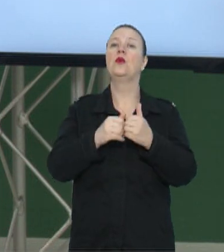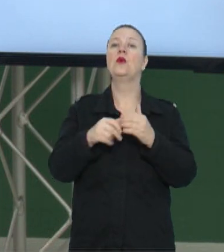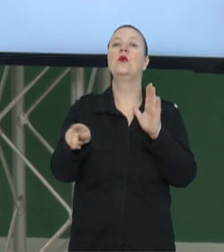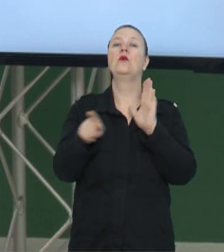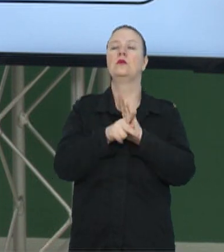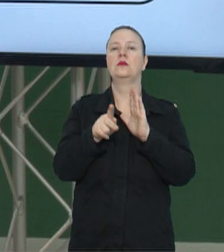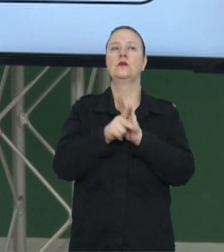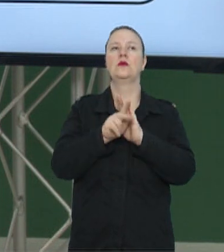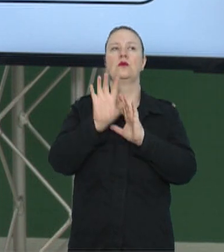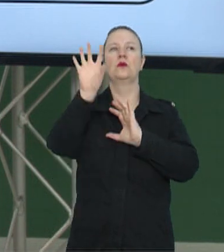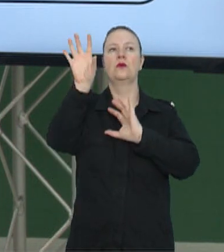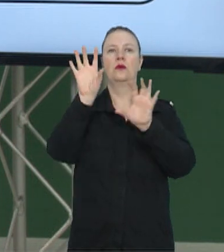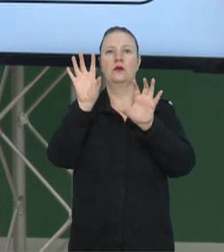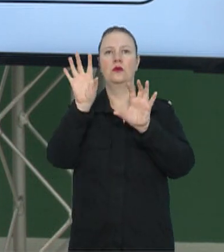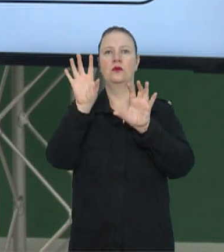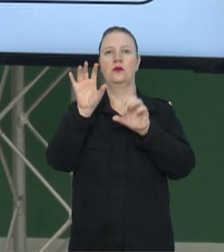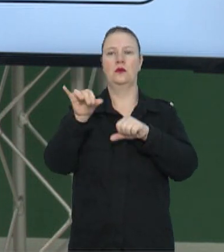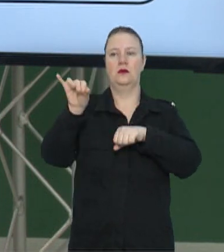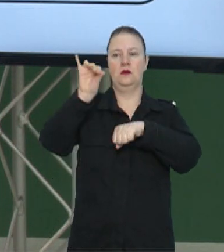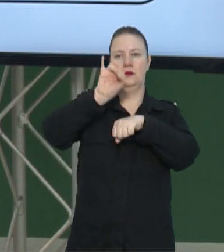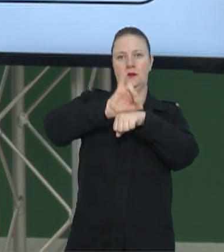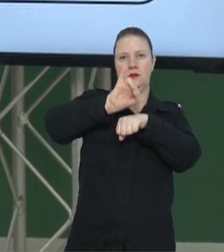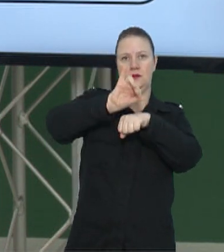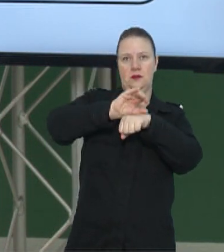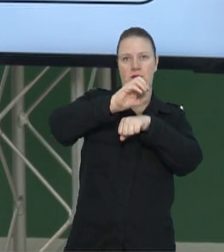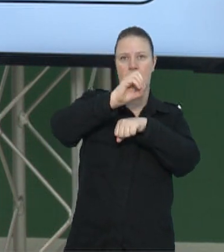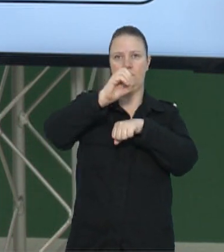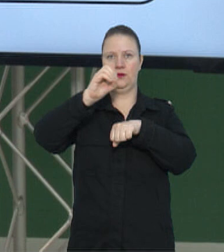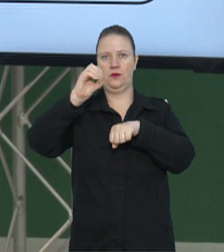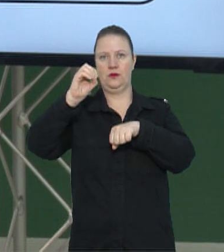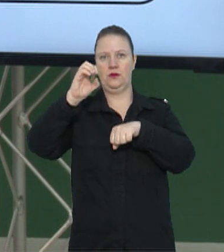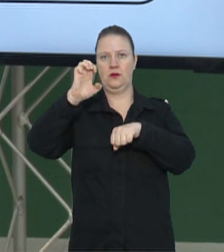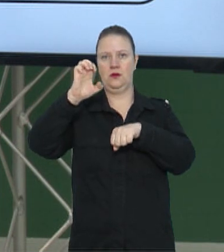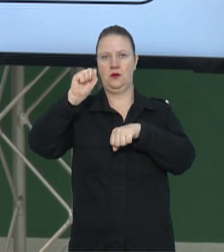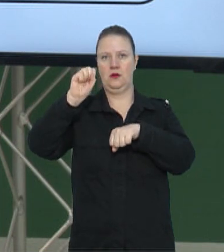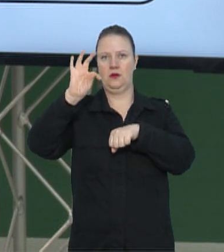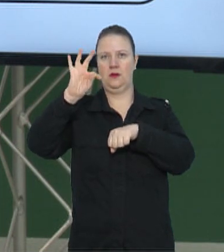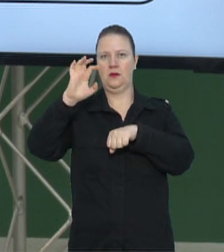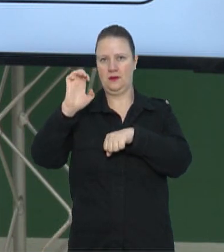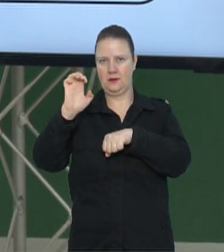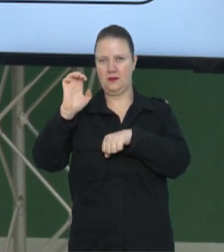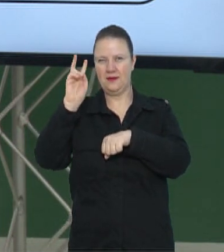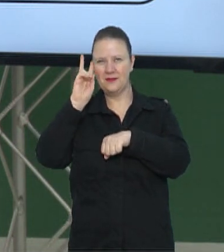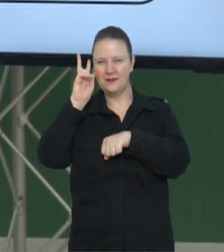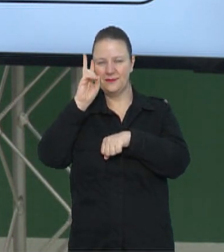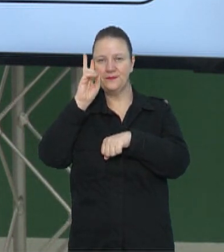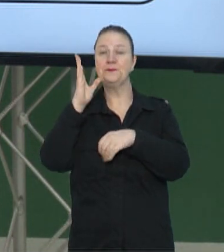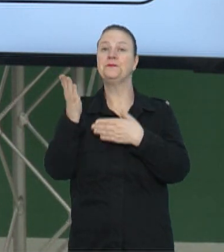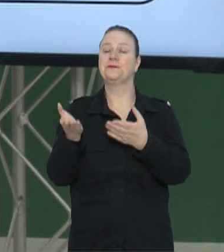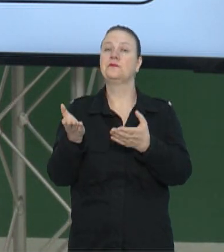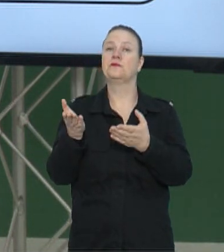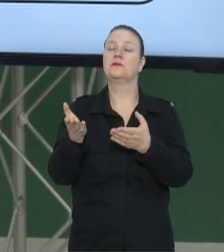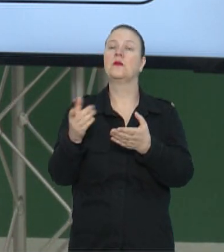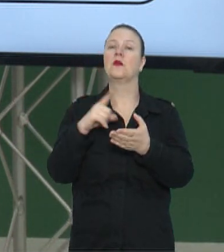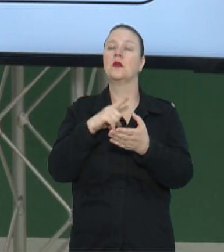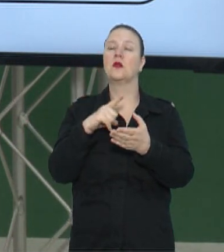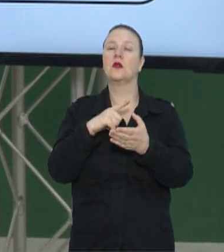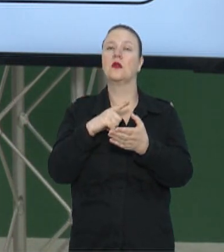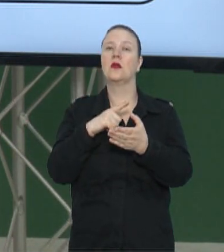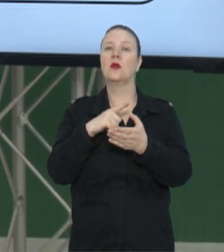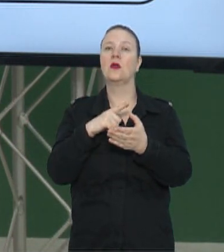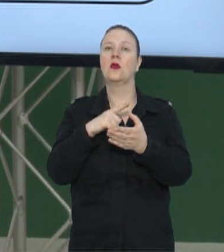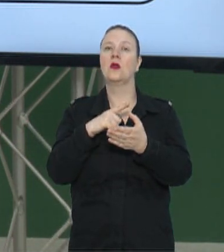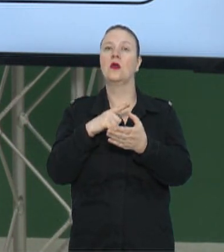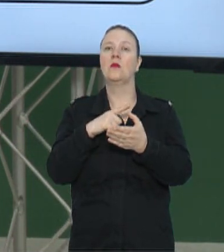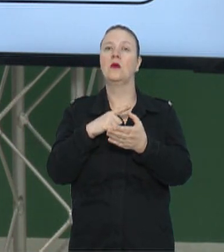qual das duas regiões que nós falamos? Da região Centro-Oeste, né? Tem o ditado lá que é para acabar